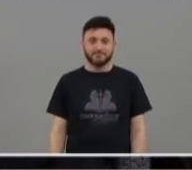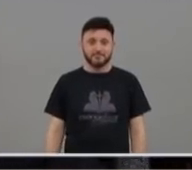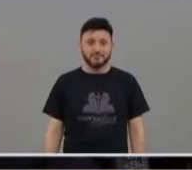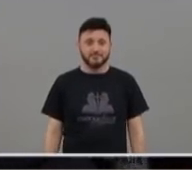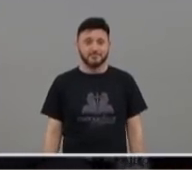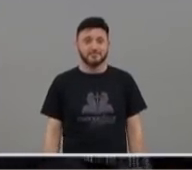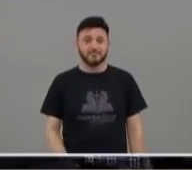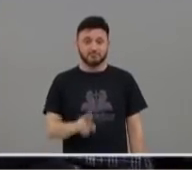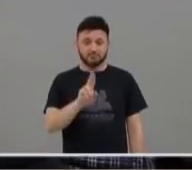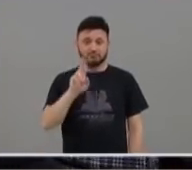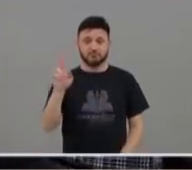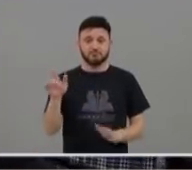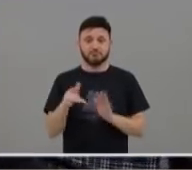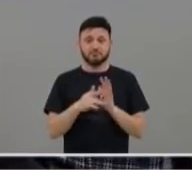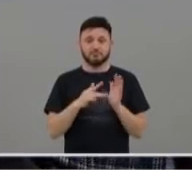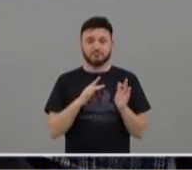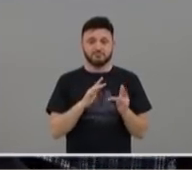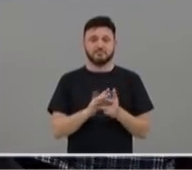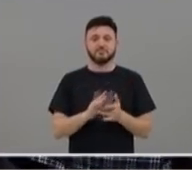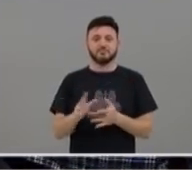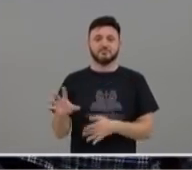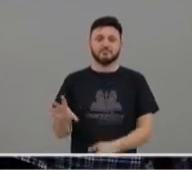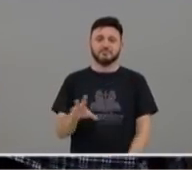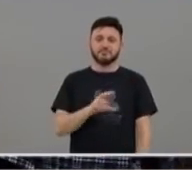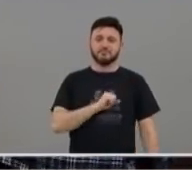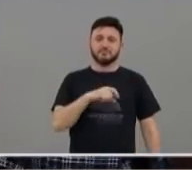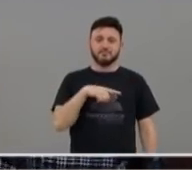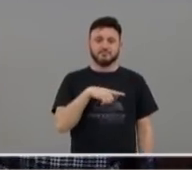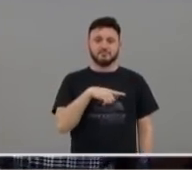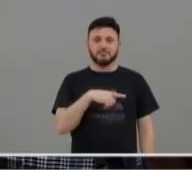nome desse Jesus que nos ama.